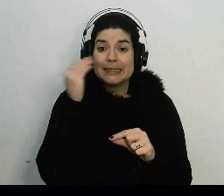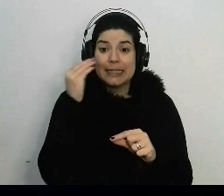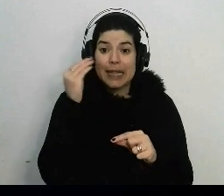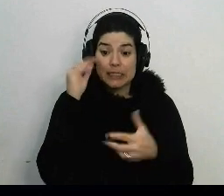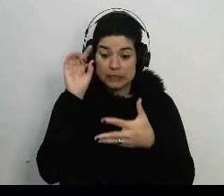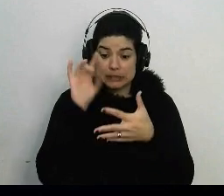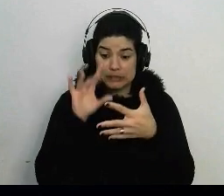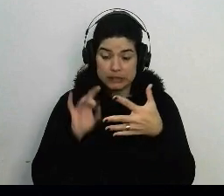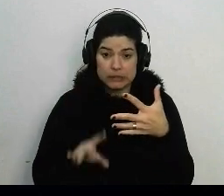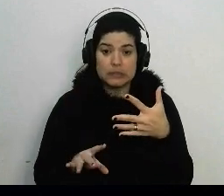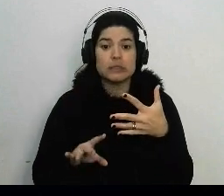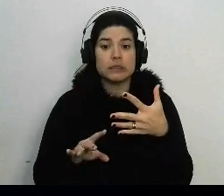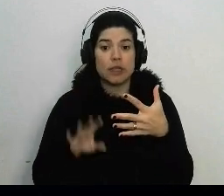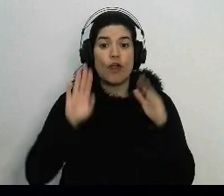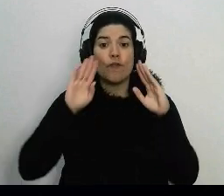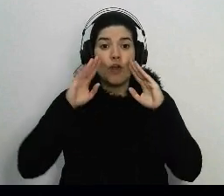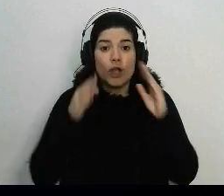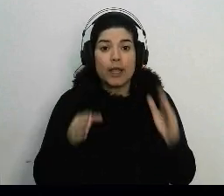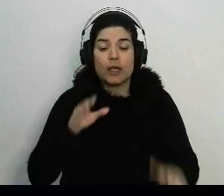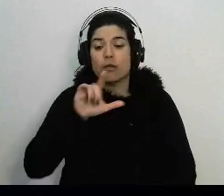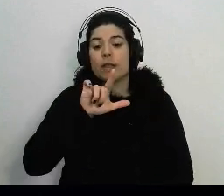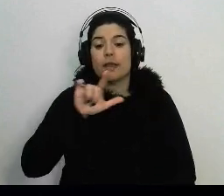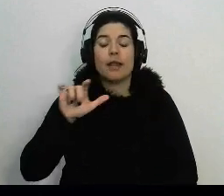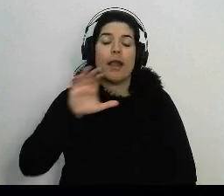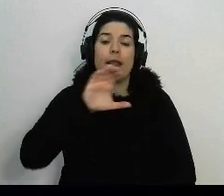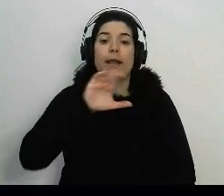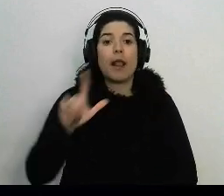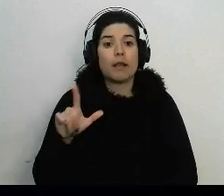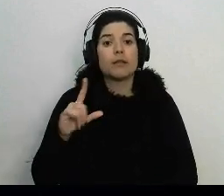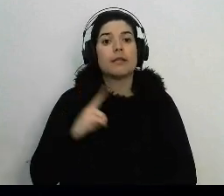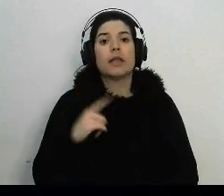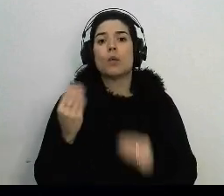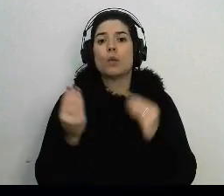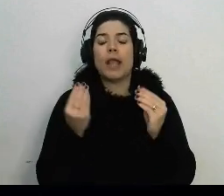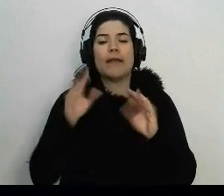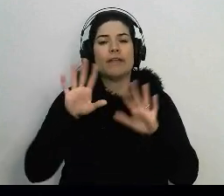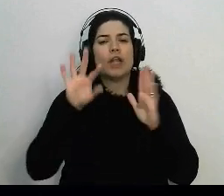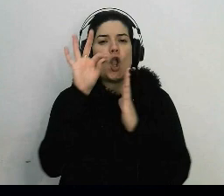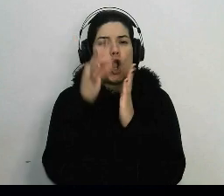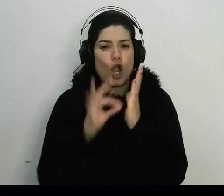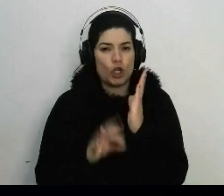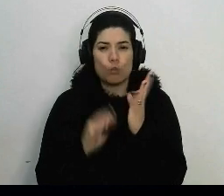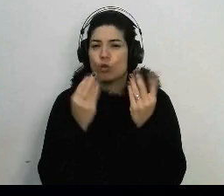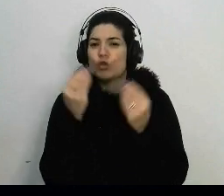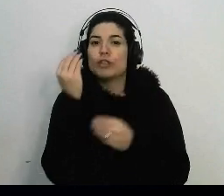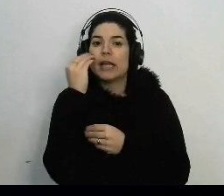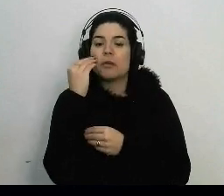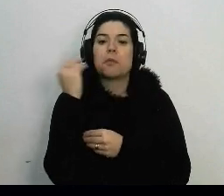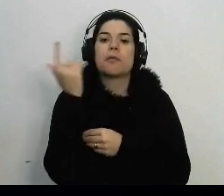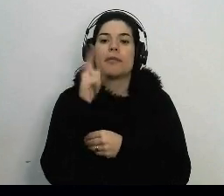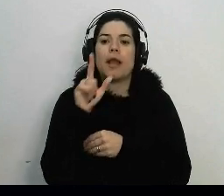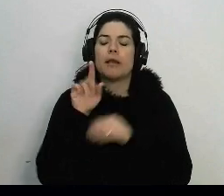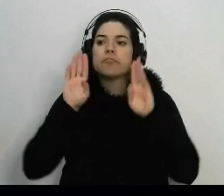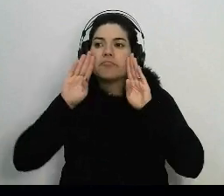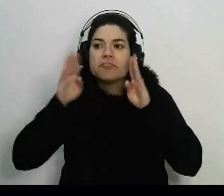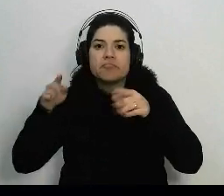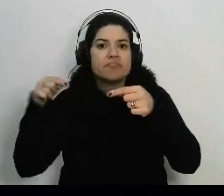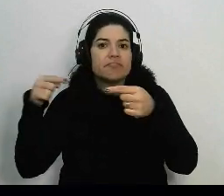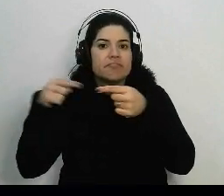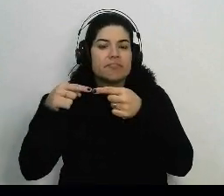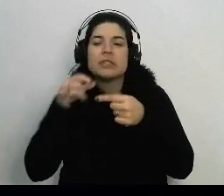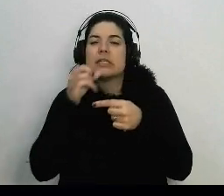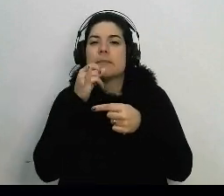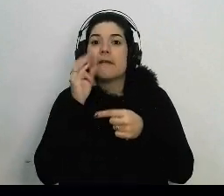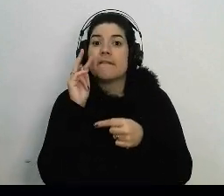gente acaba fazendo o quê? Escrevendo muito código de teste para gerar um X de cobertura. Quando a gente começa a olhar para a